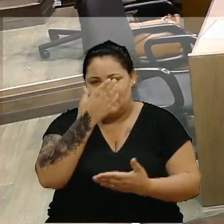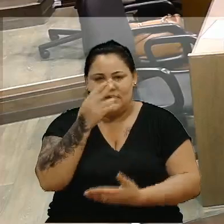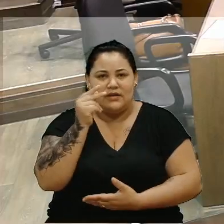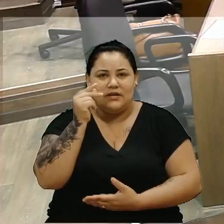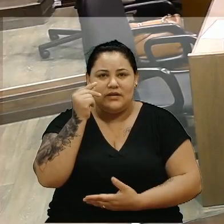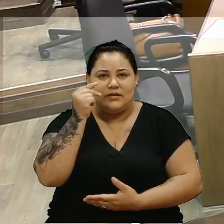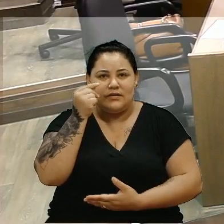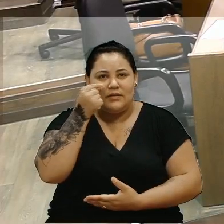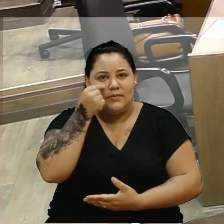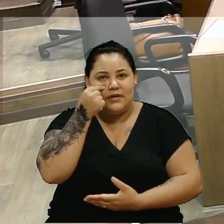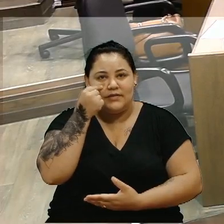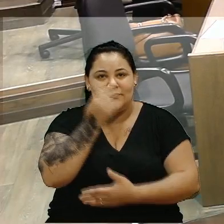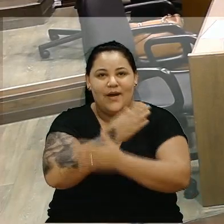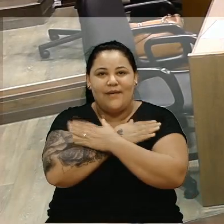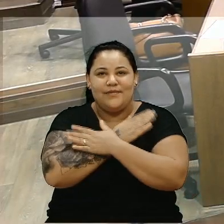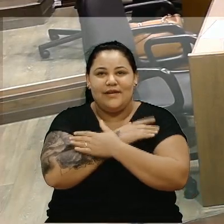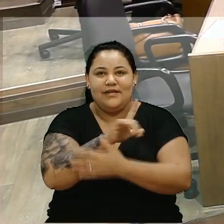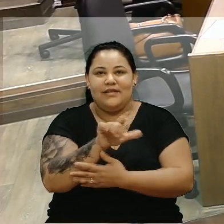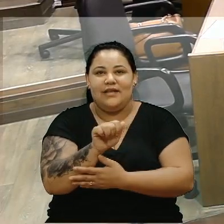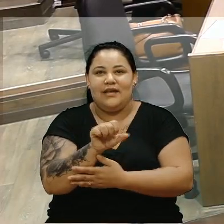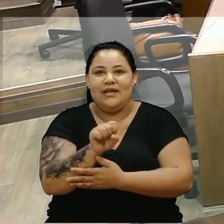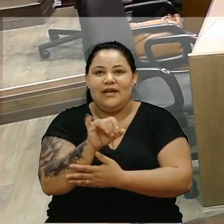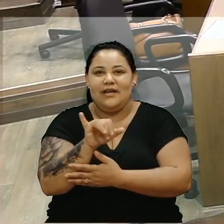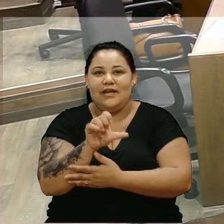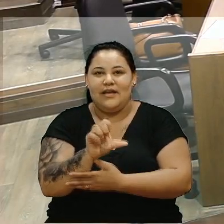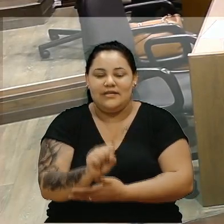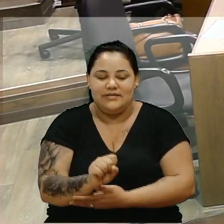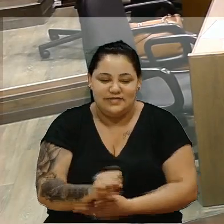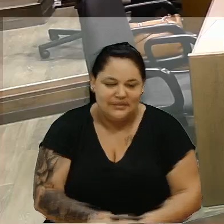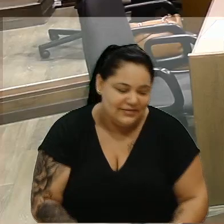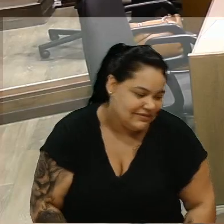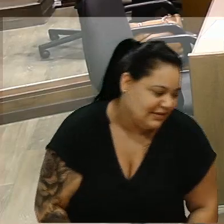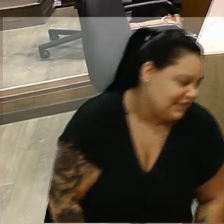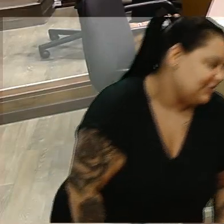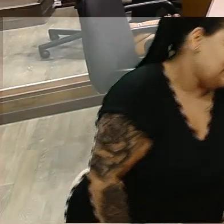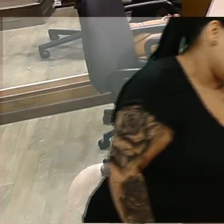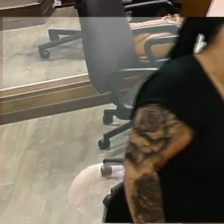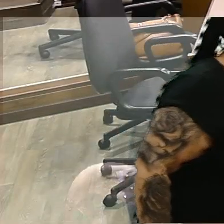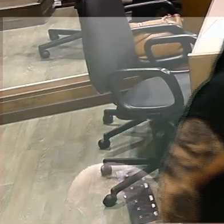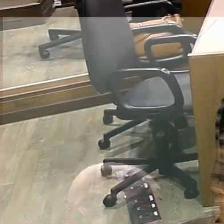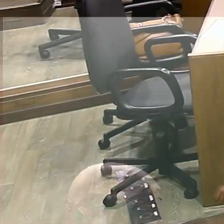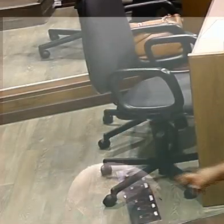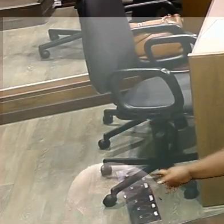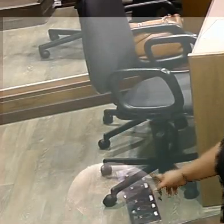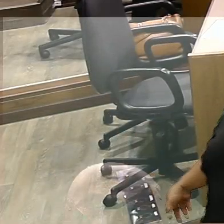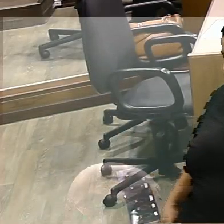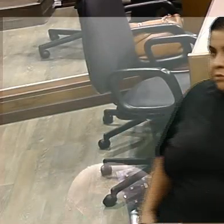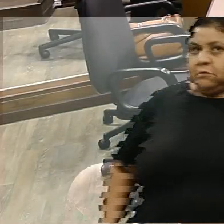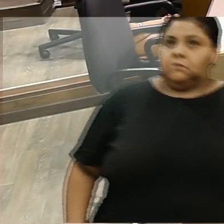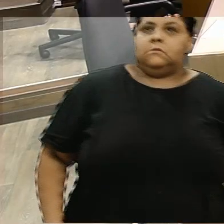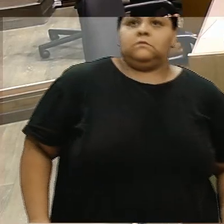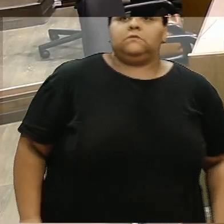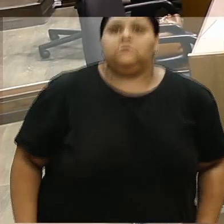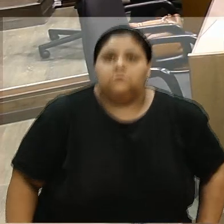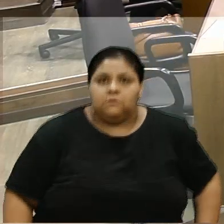Para Laís, para declarar voto, vereador Rafael Petrini. Rafael Petrini?